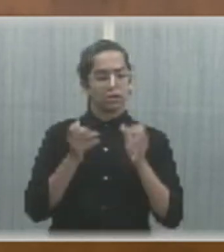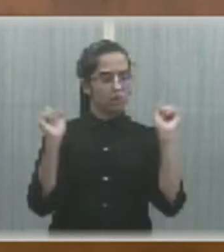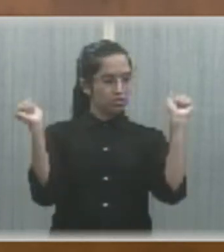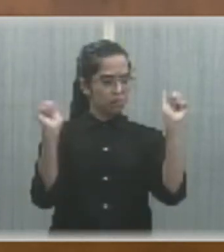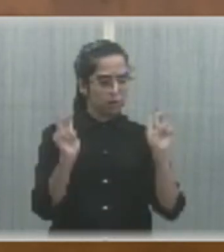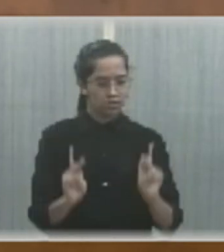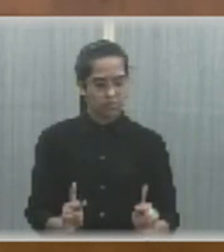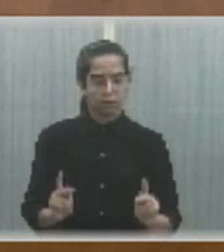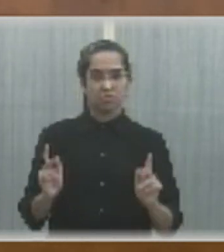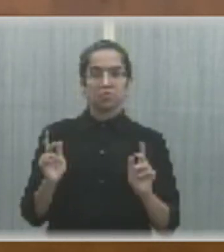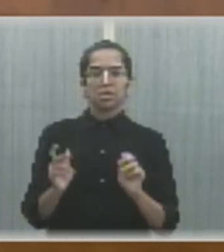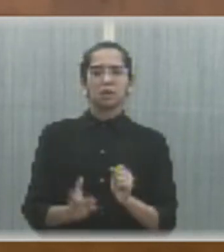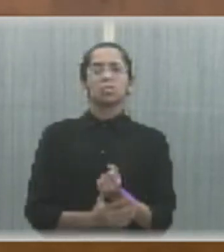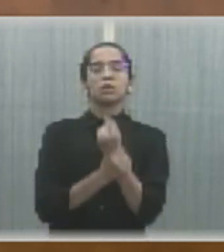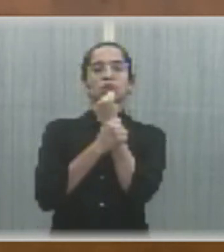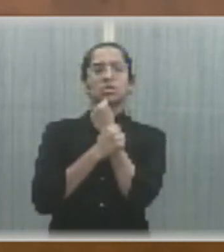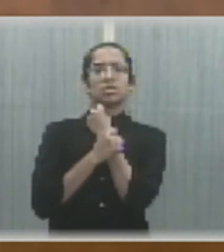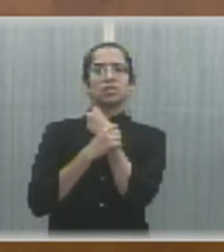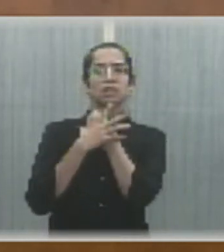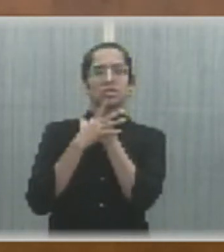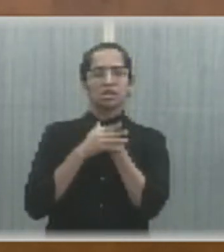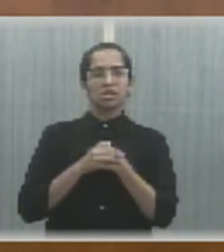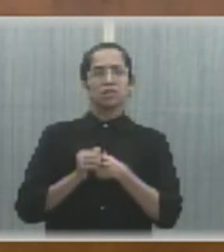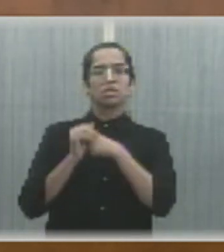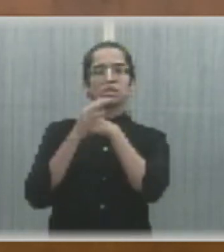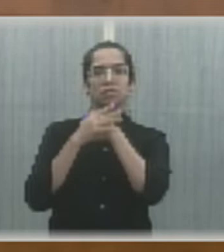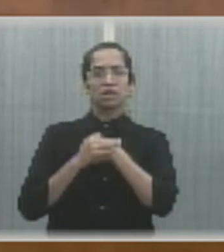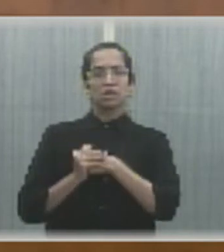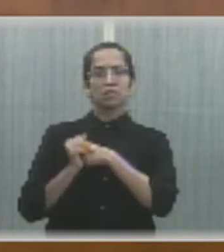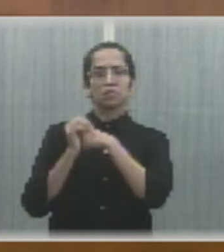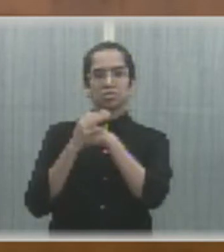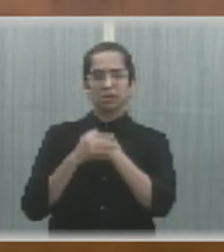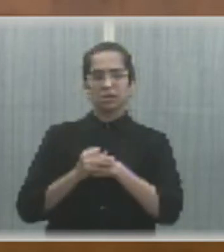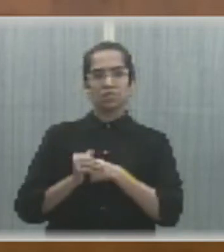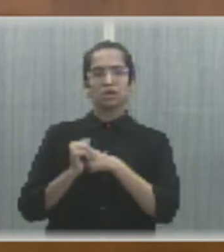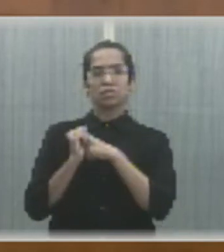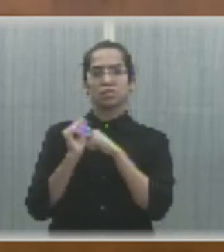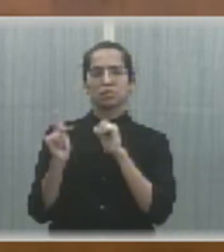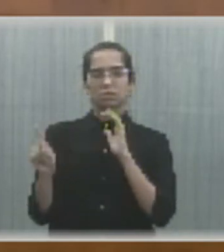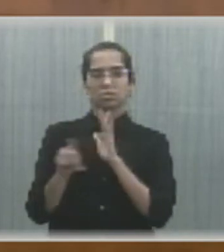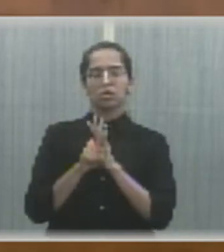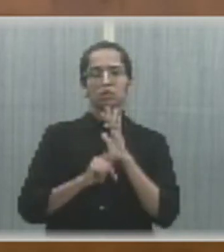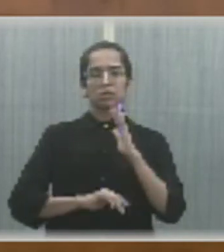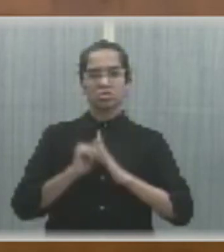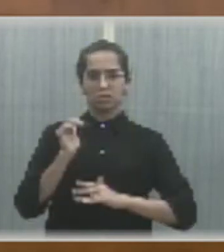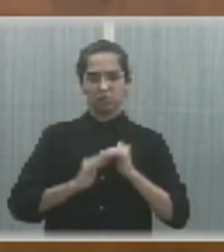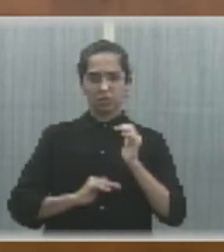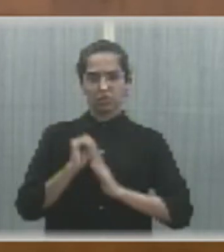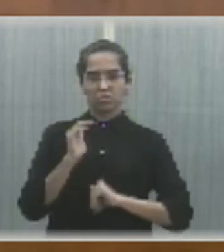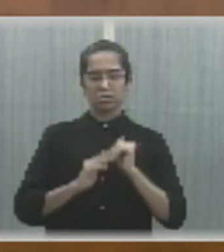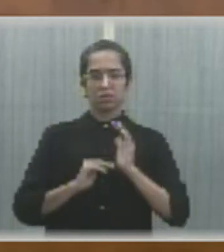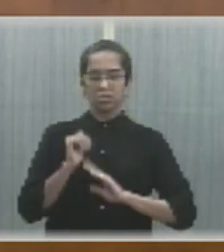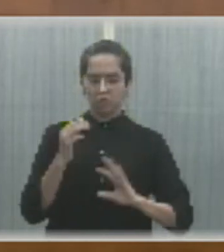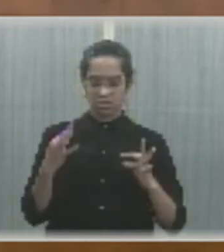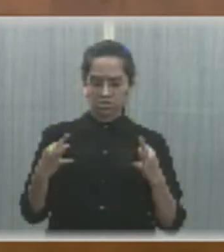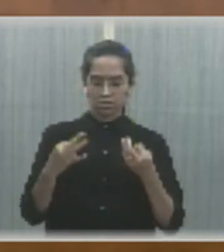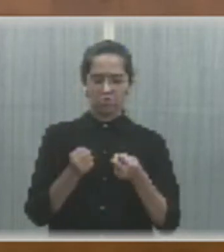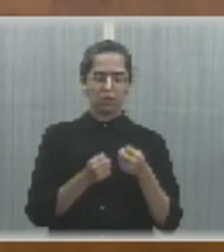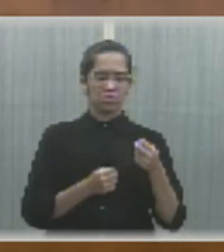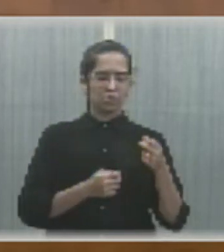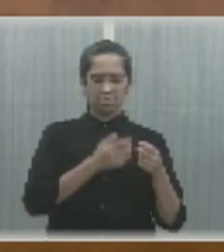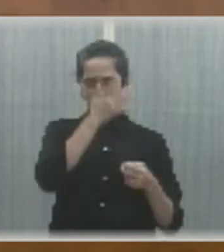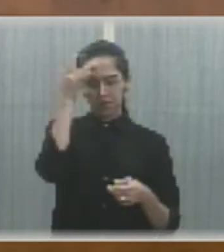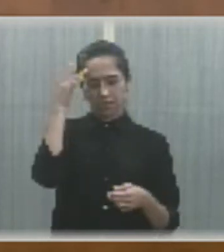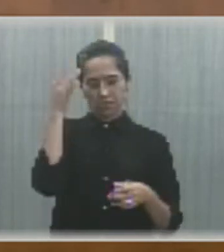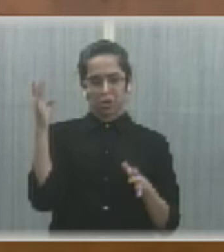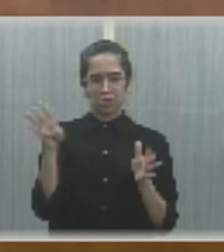essa segurança, esse acolhimento, esse afeto do profissional para com o paciente que chega doente,